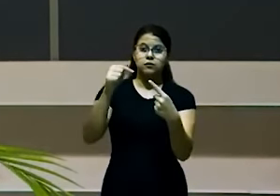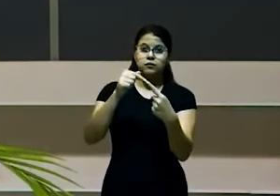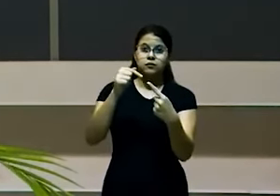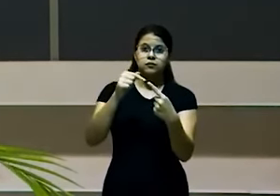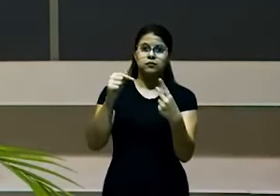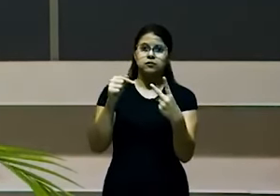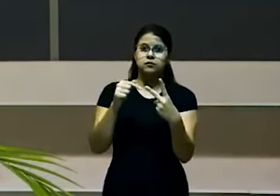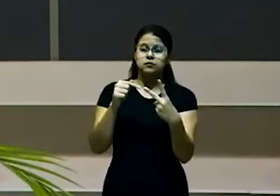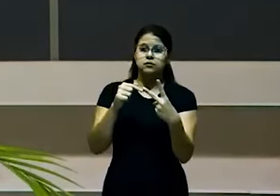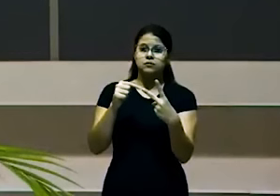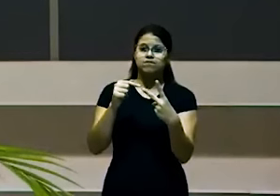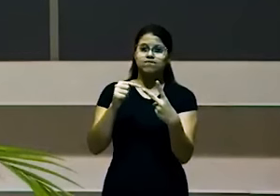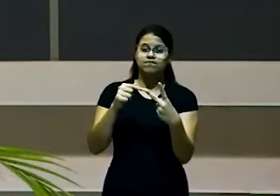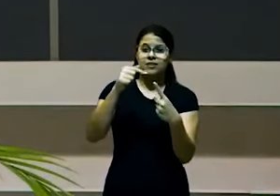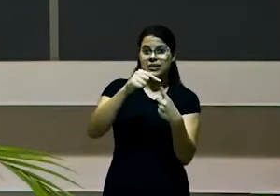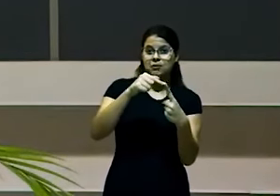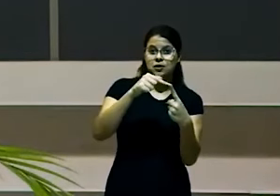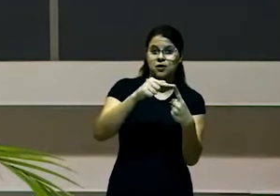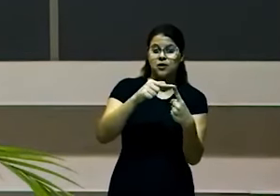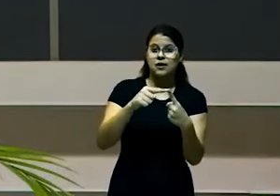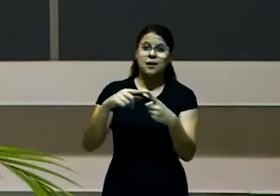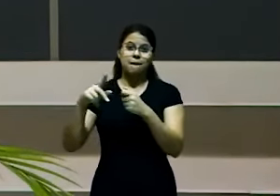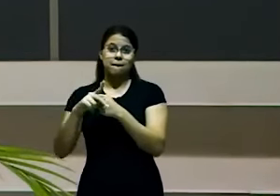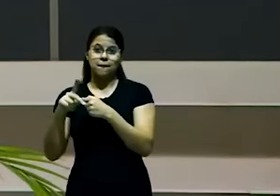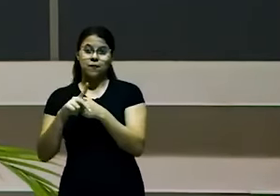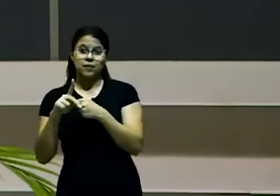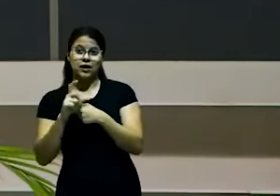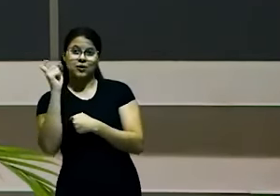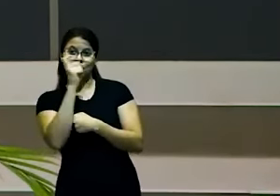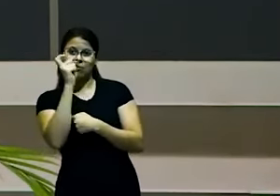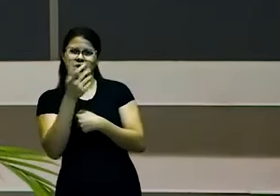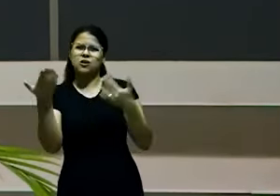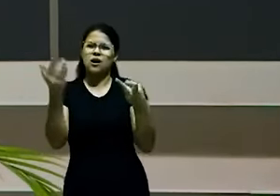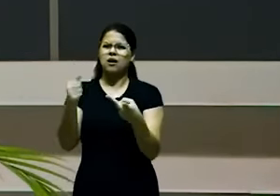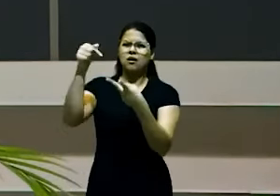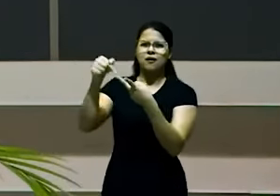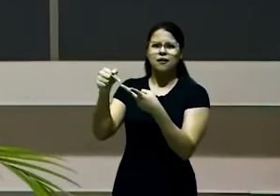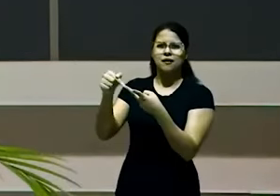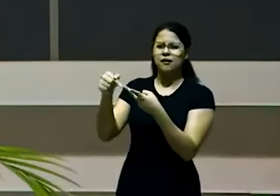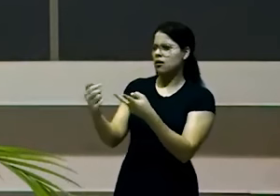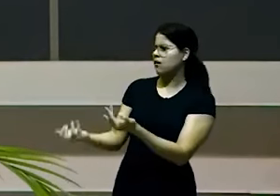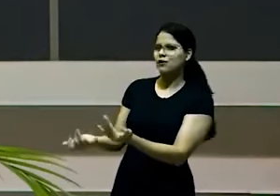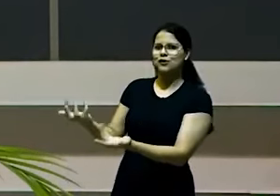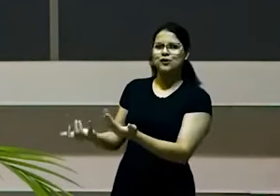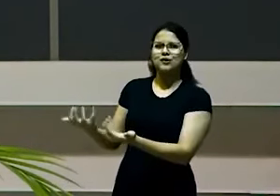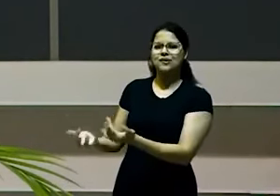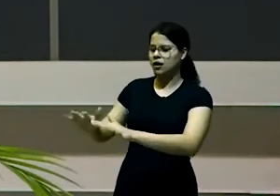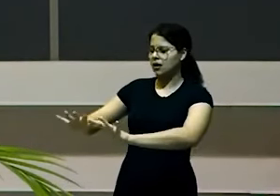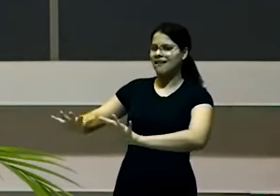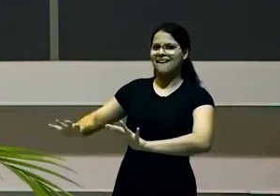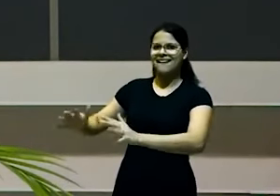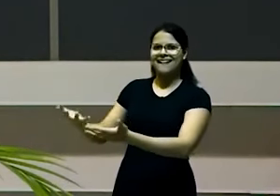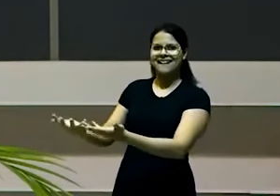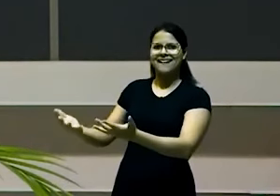negou e agora está diante do mesmo cenário o mesmo cenário que